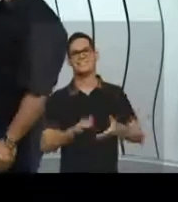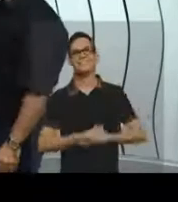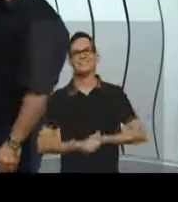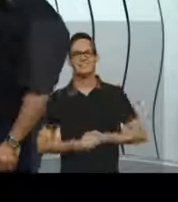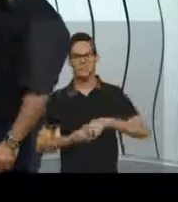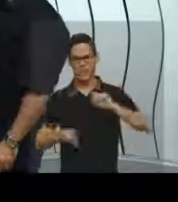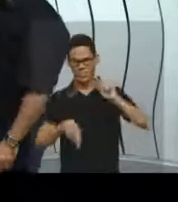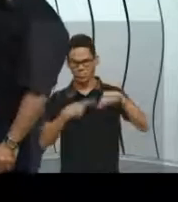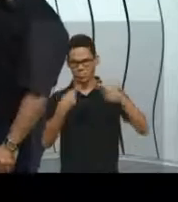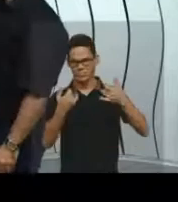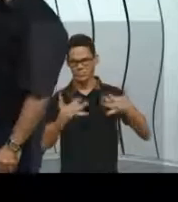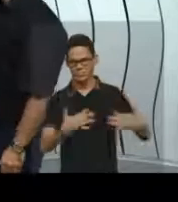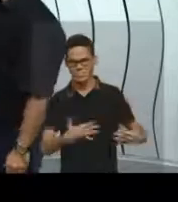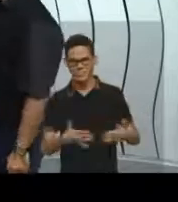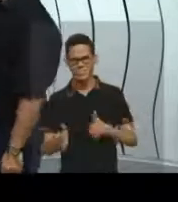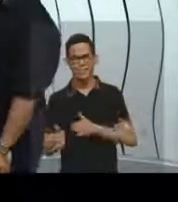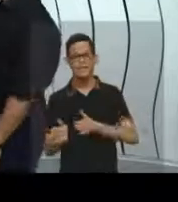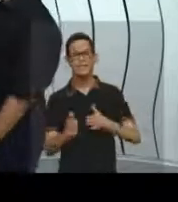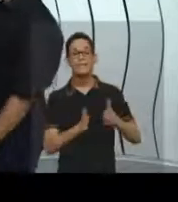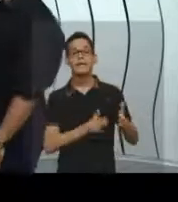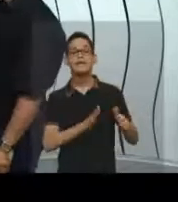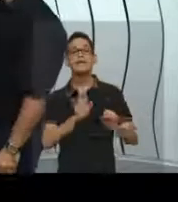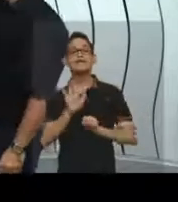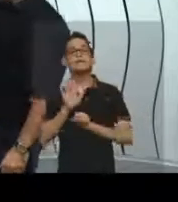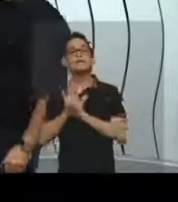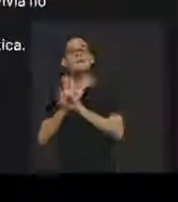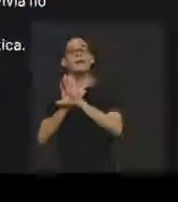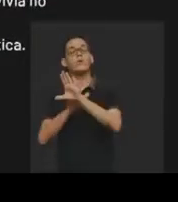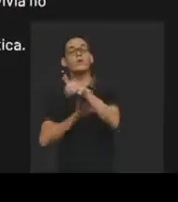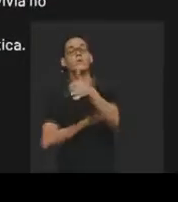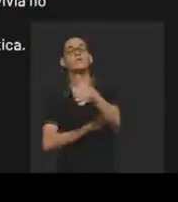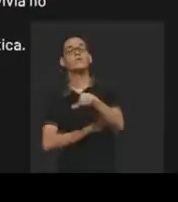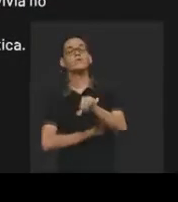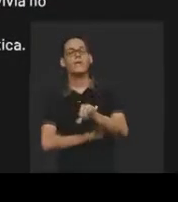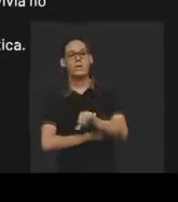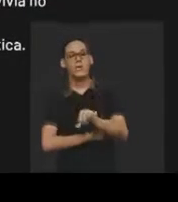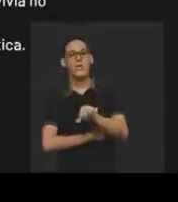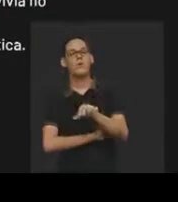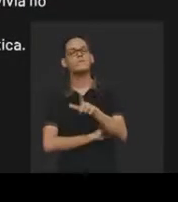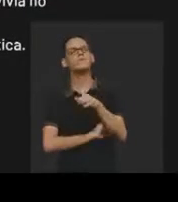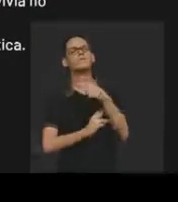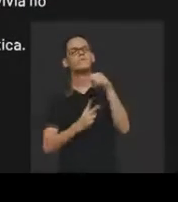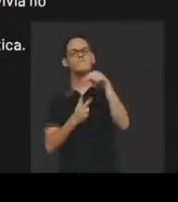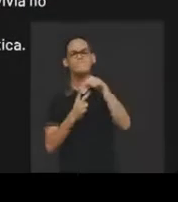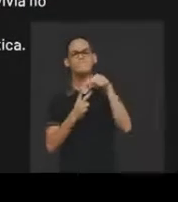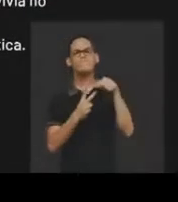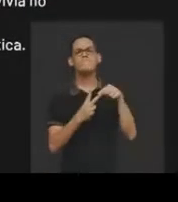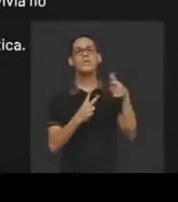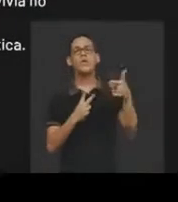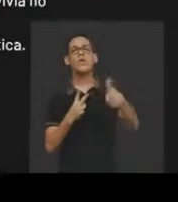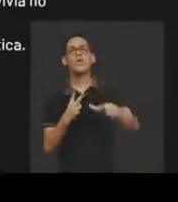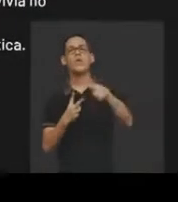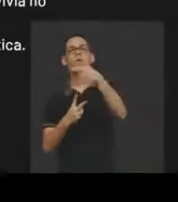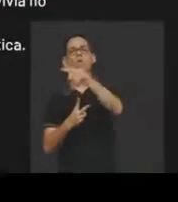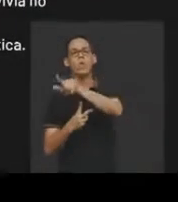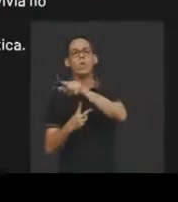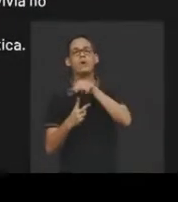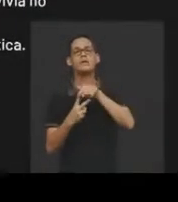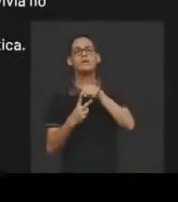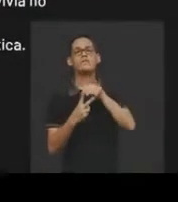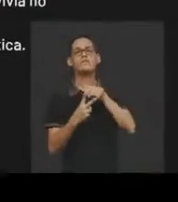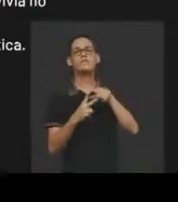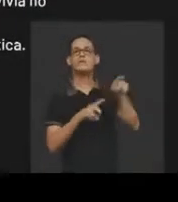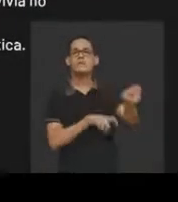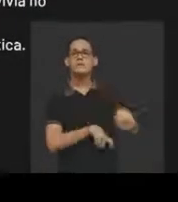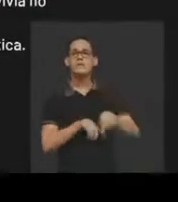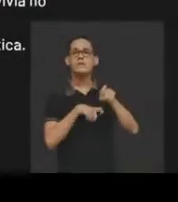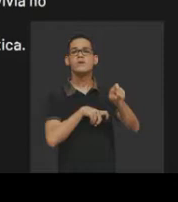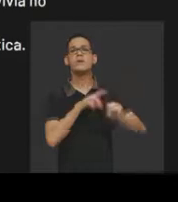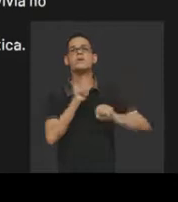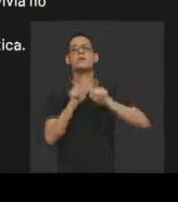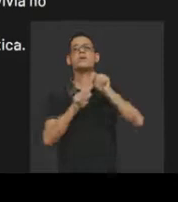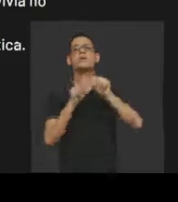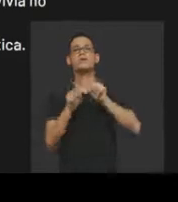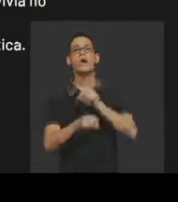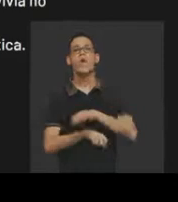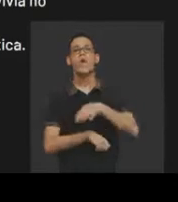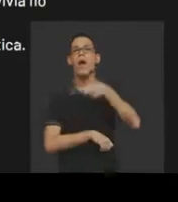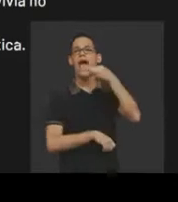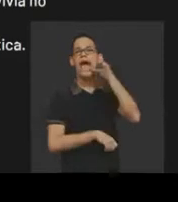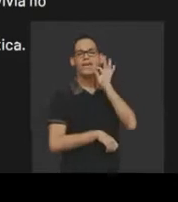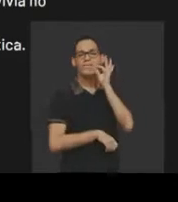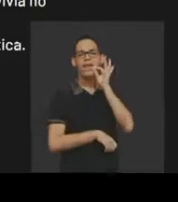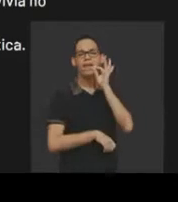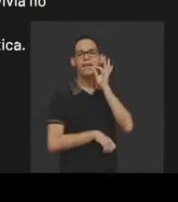Bom, a partir do século XIX, dois outros produtos se destacam na agricultura brasileira: o